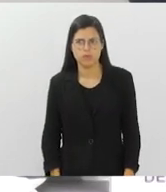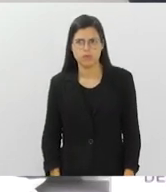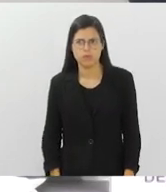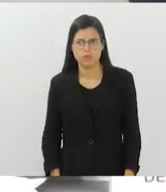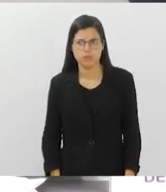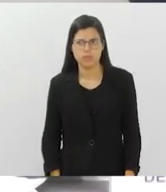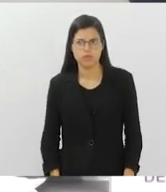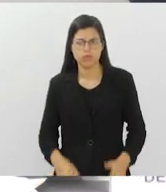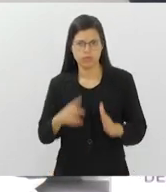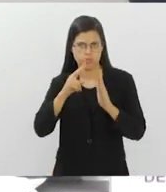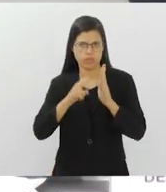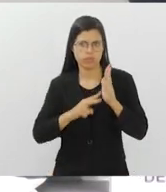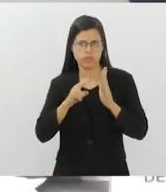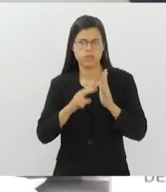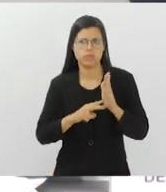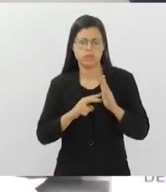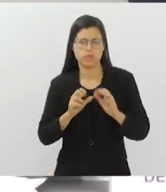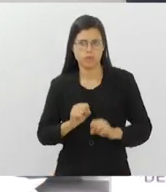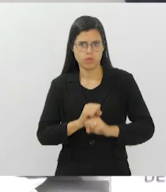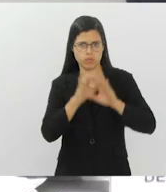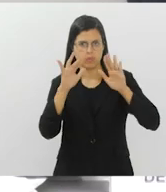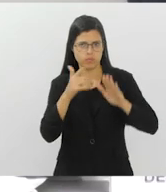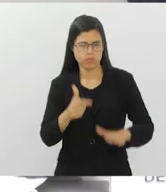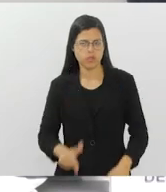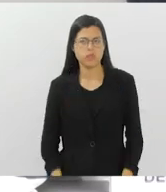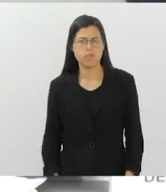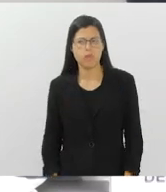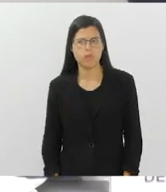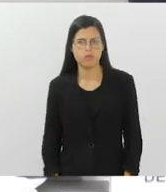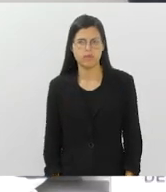Vou ler aqui para ficar claro novamente.